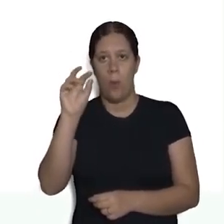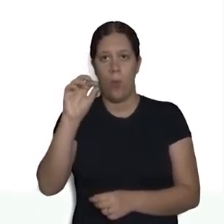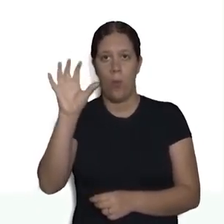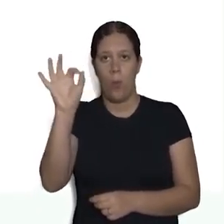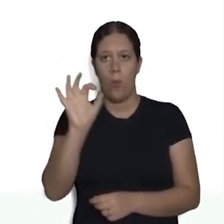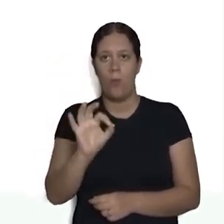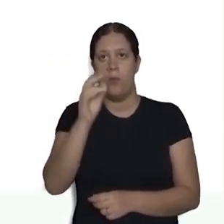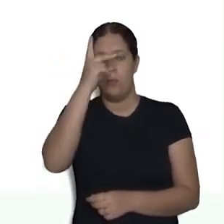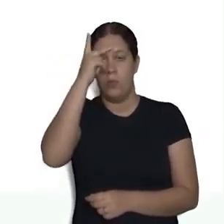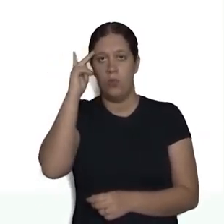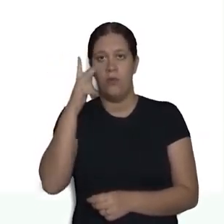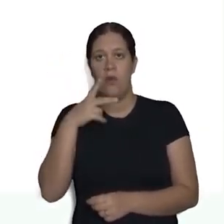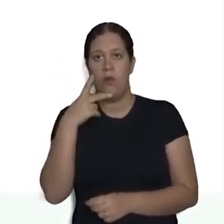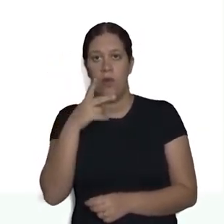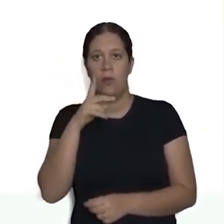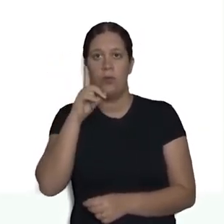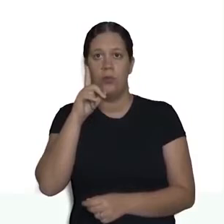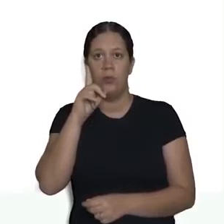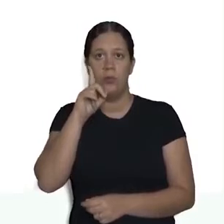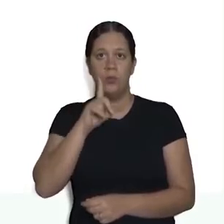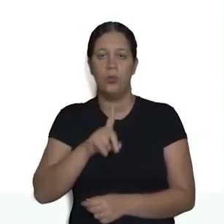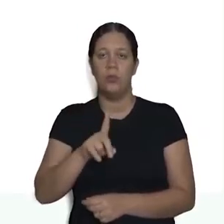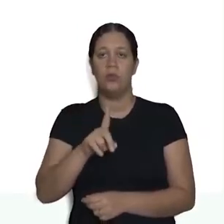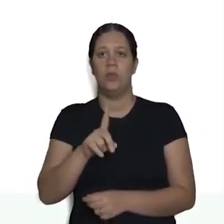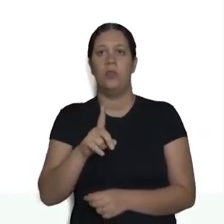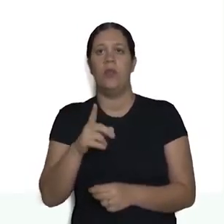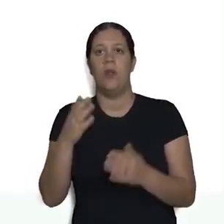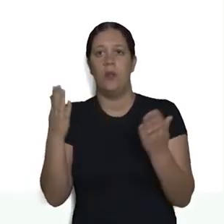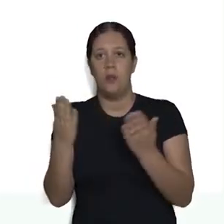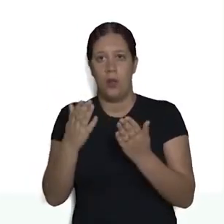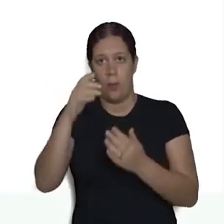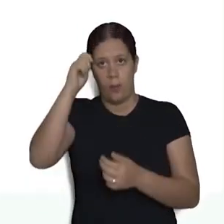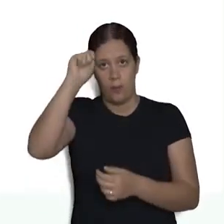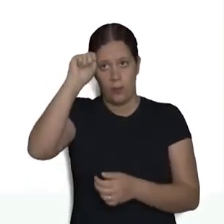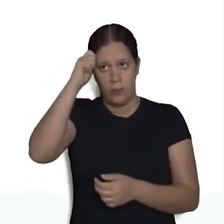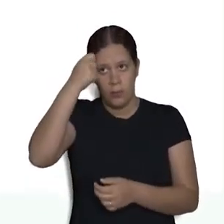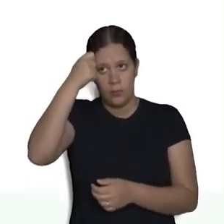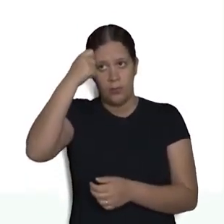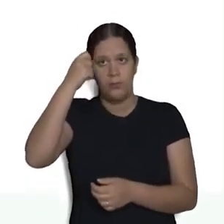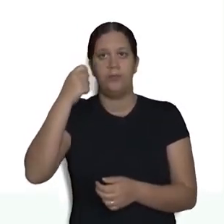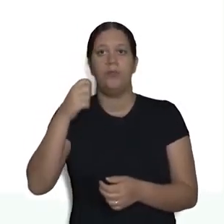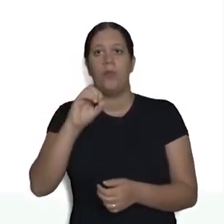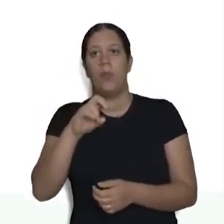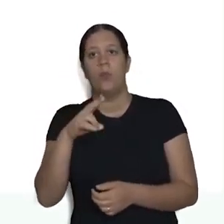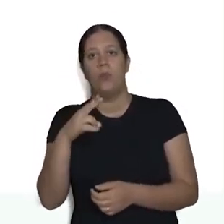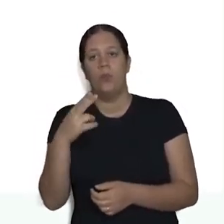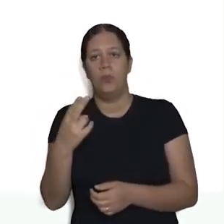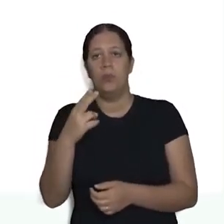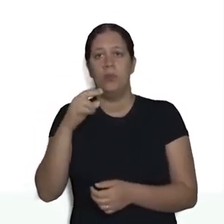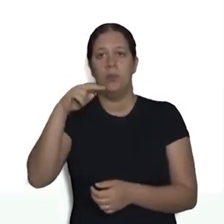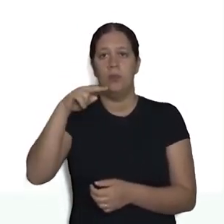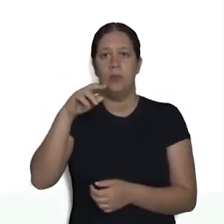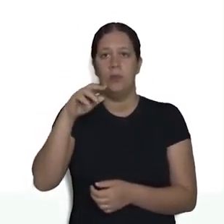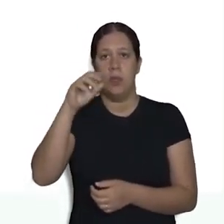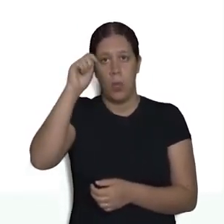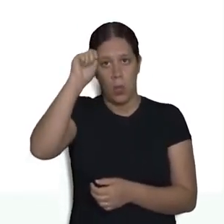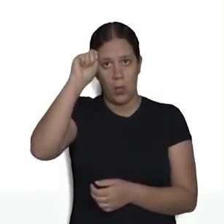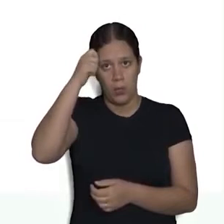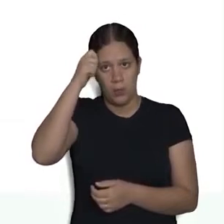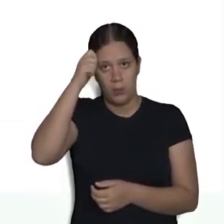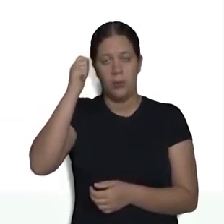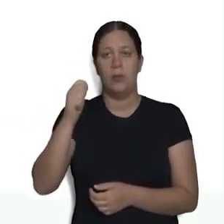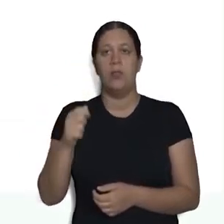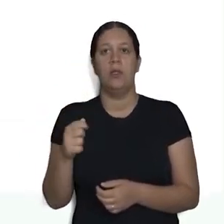declaram pardas, 37% de pessoas que se declaram pretas ou negras, e nós